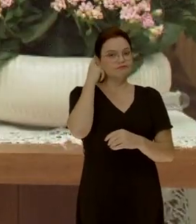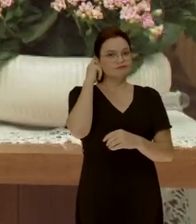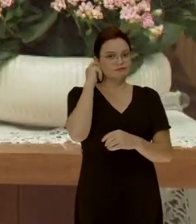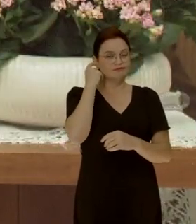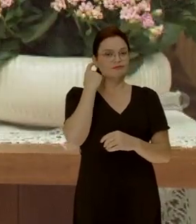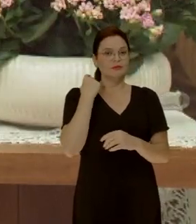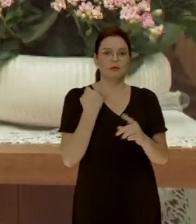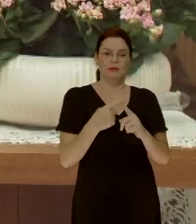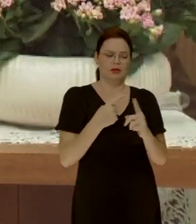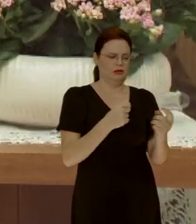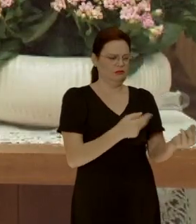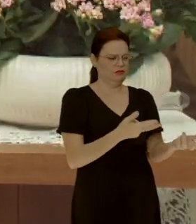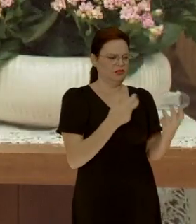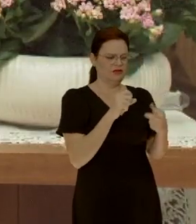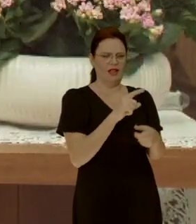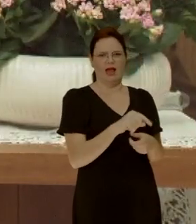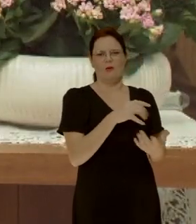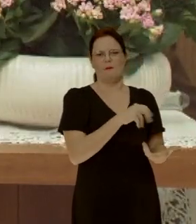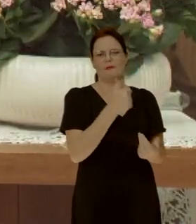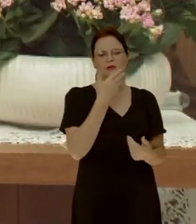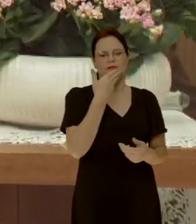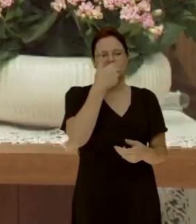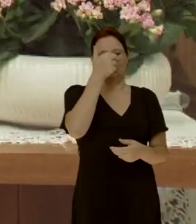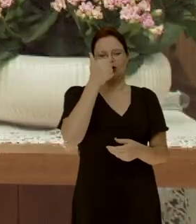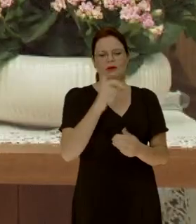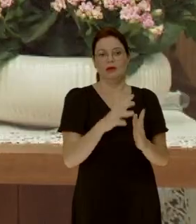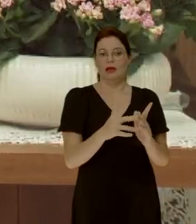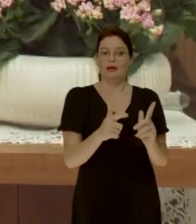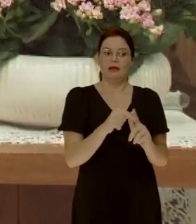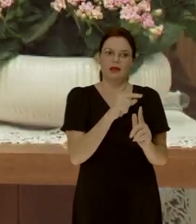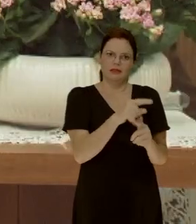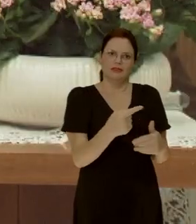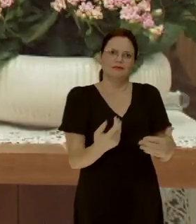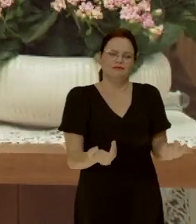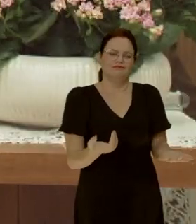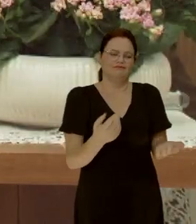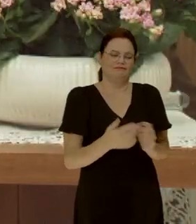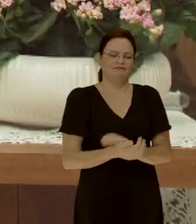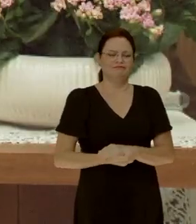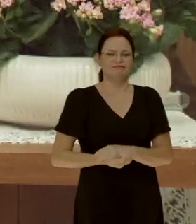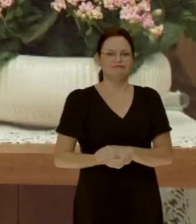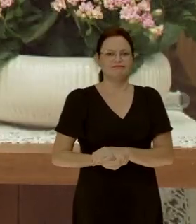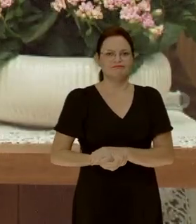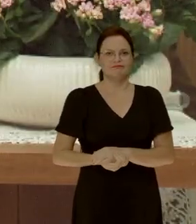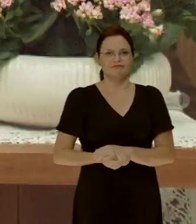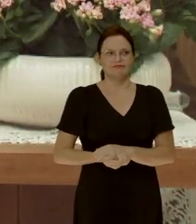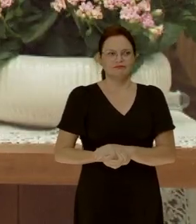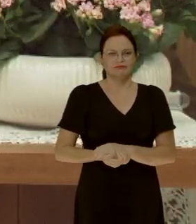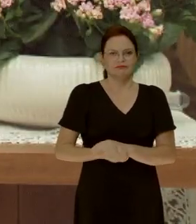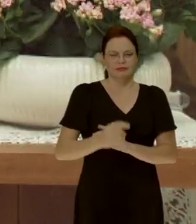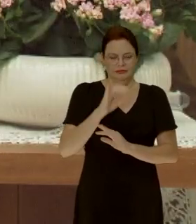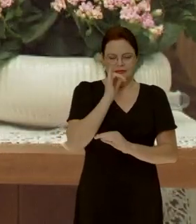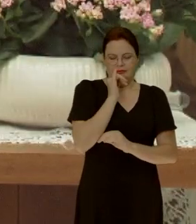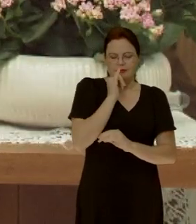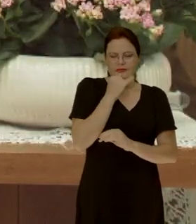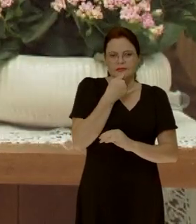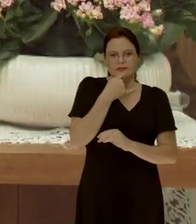que uma igreja de oferecer aquilo que todo mundo acha que deve oferecer. Meus